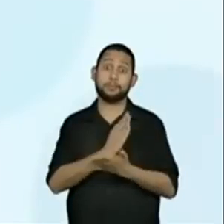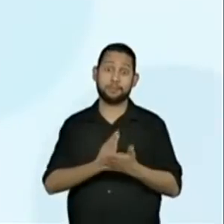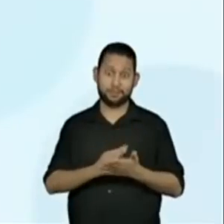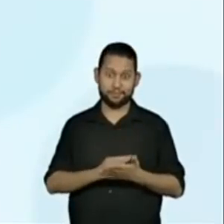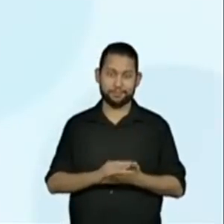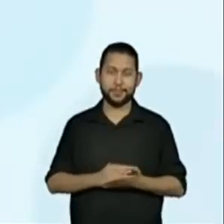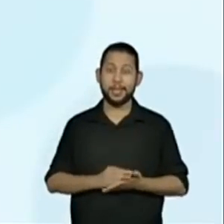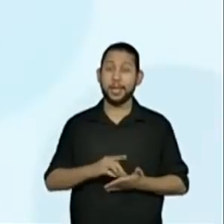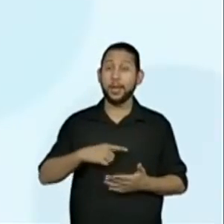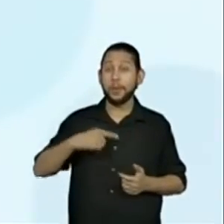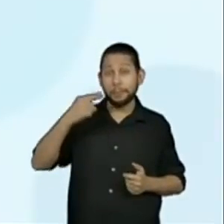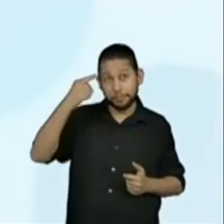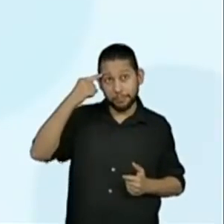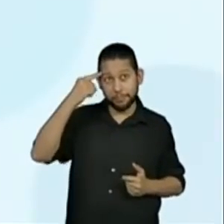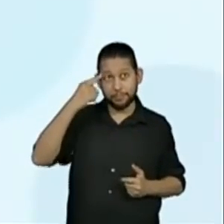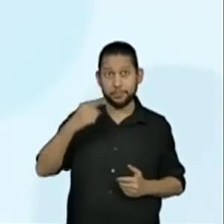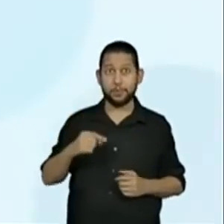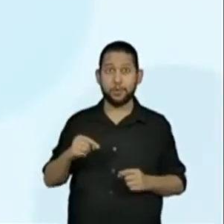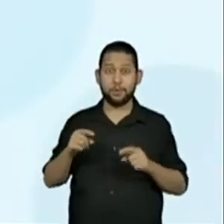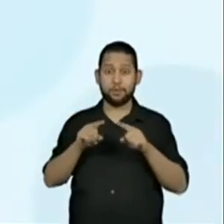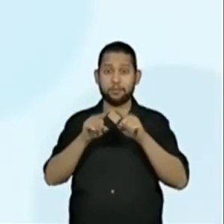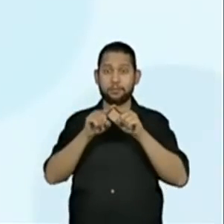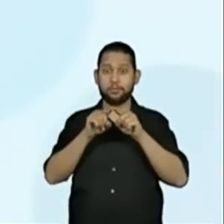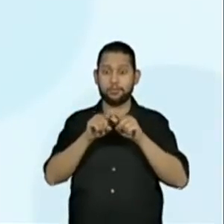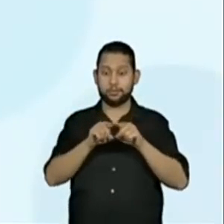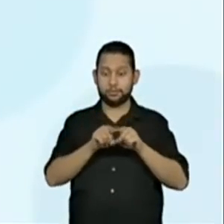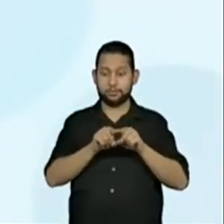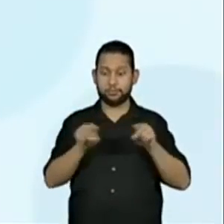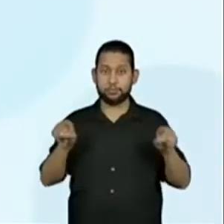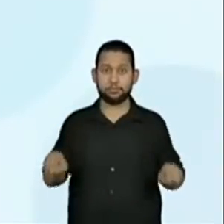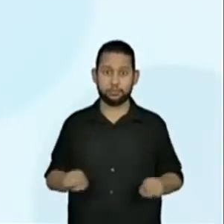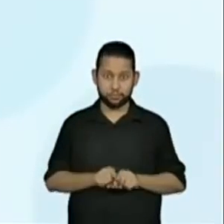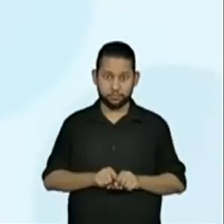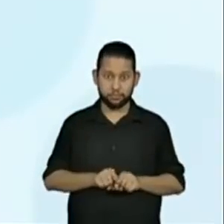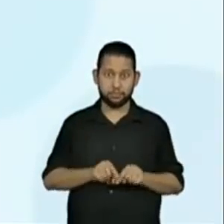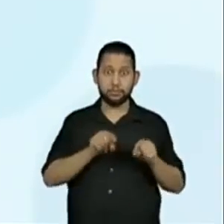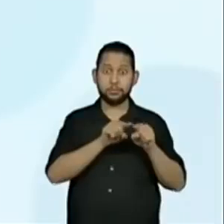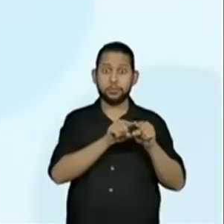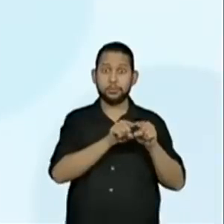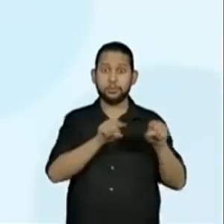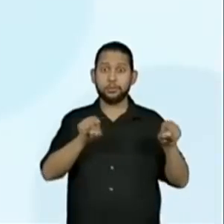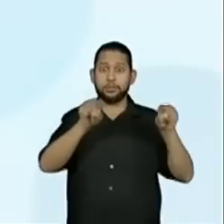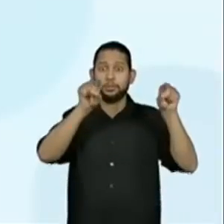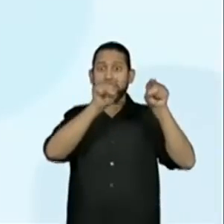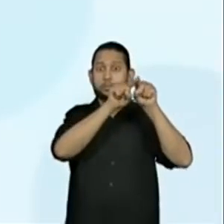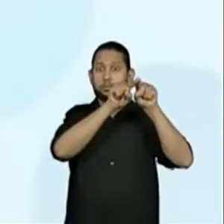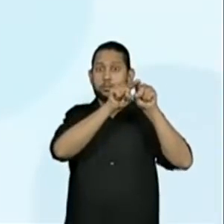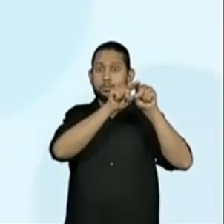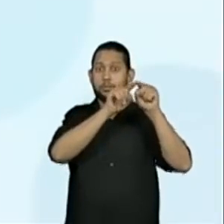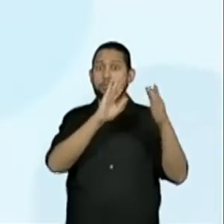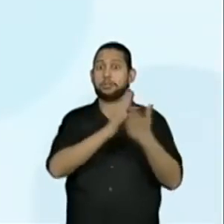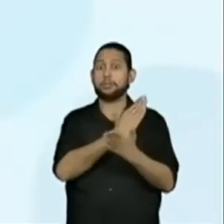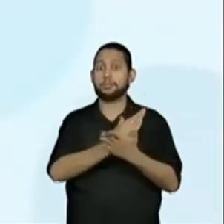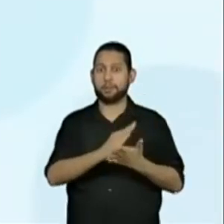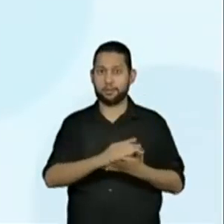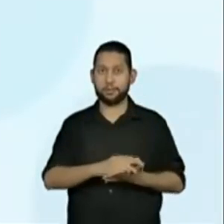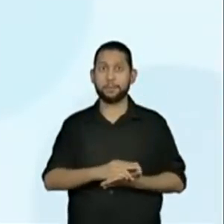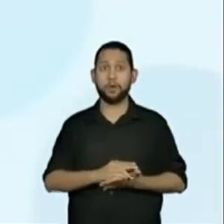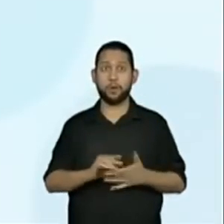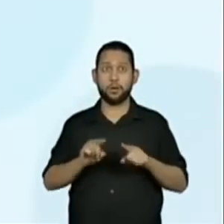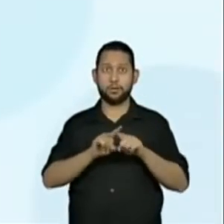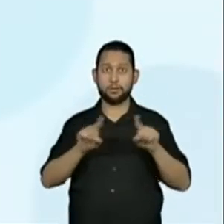eu penso nesse retângulo e depois penso no retângulo de cima aqui eu tenho as